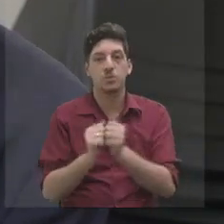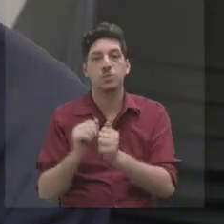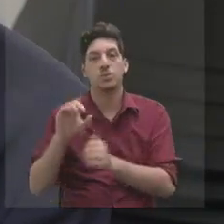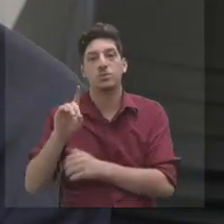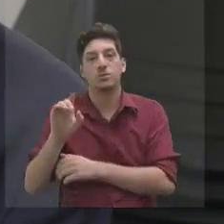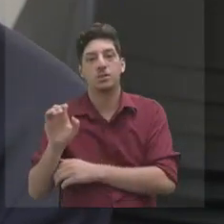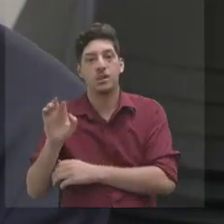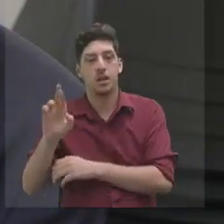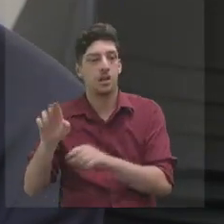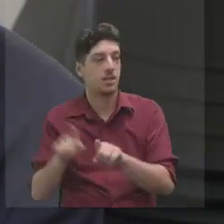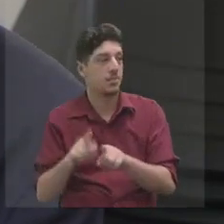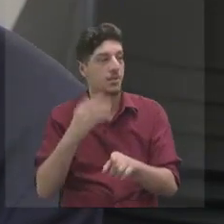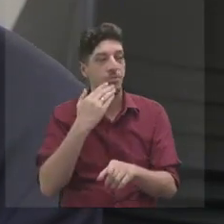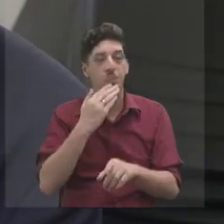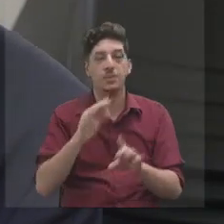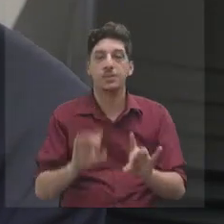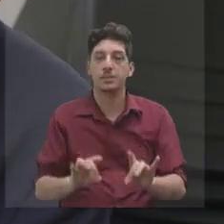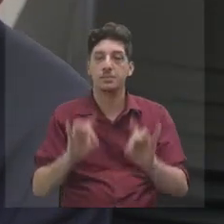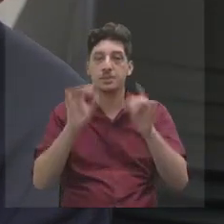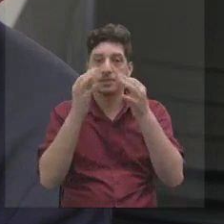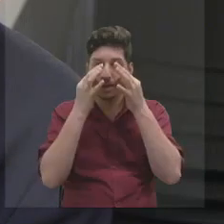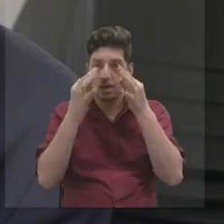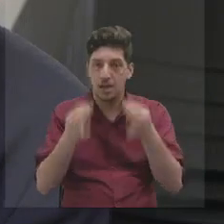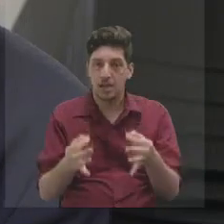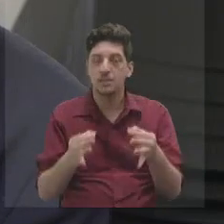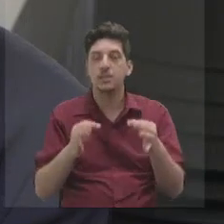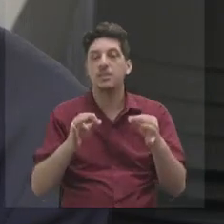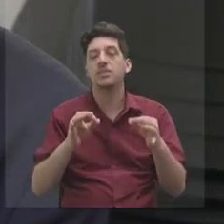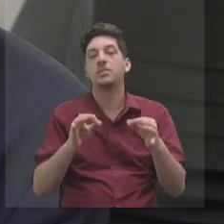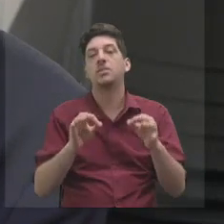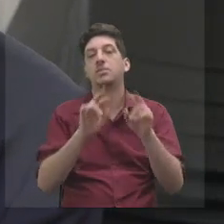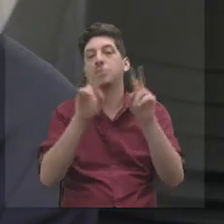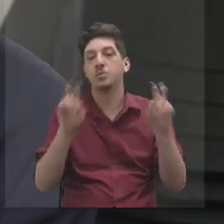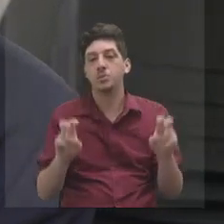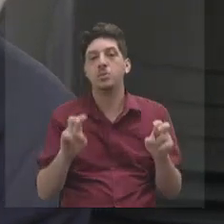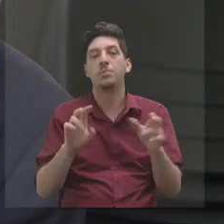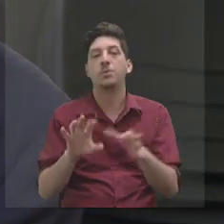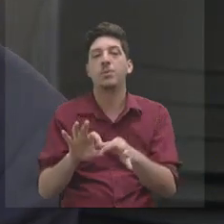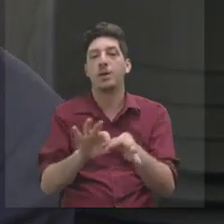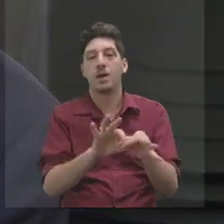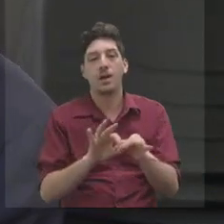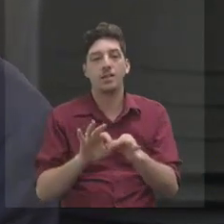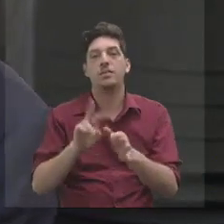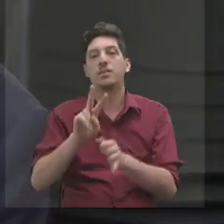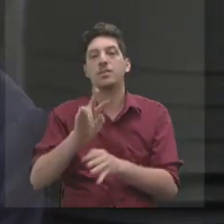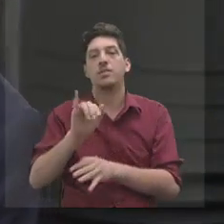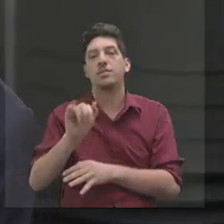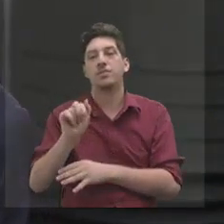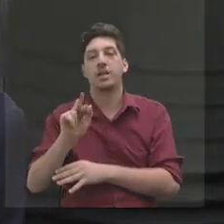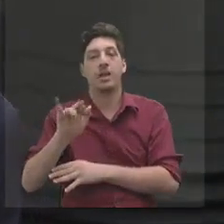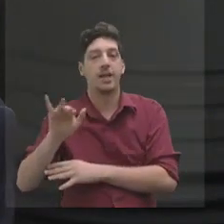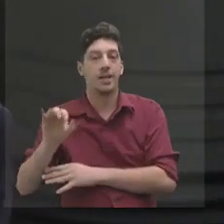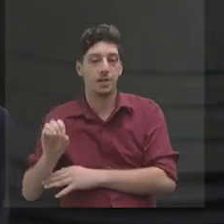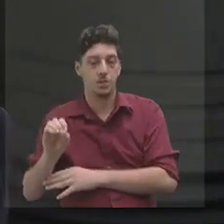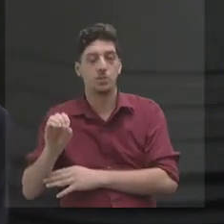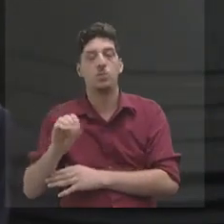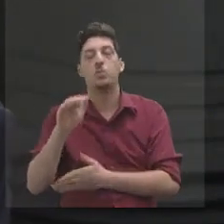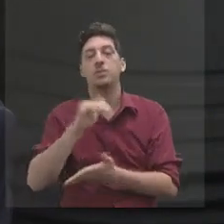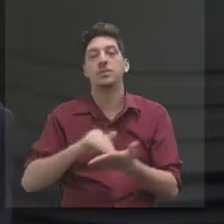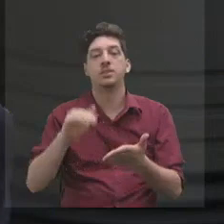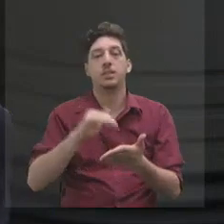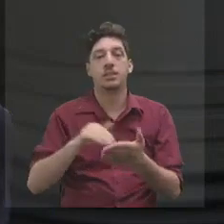uma atenção especial para nossa questão anel viário que é o secretário esteve